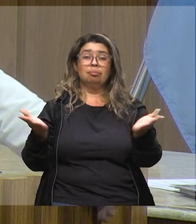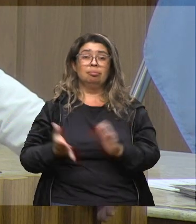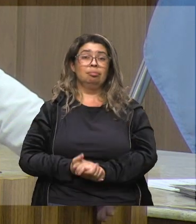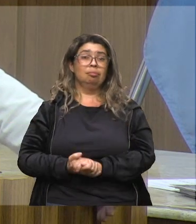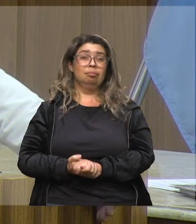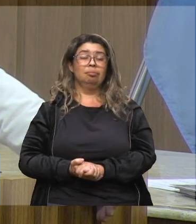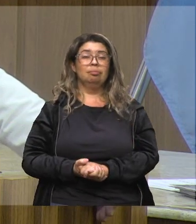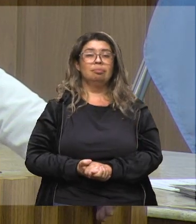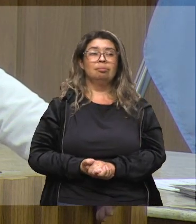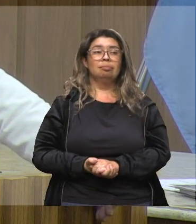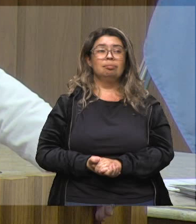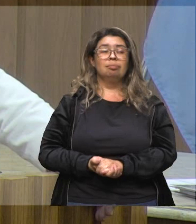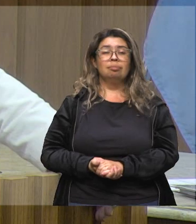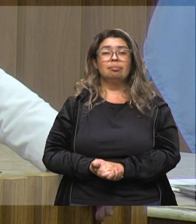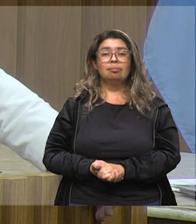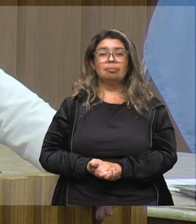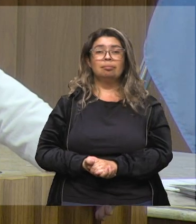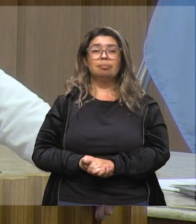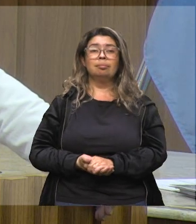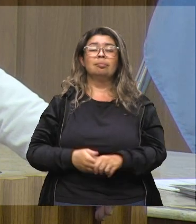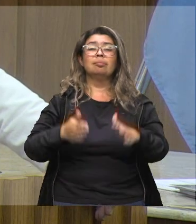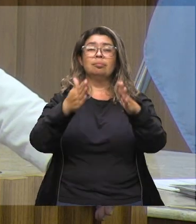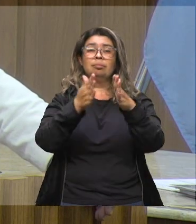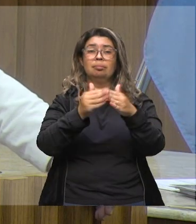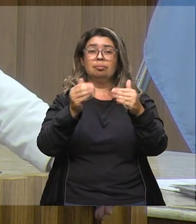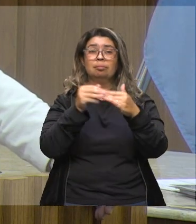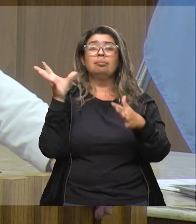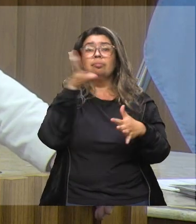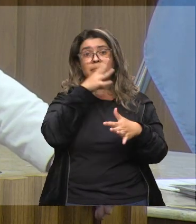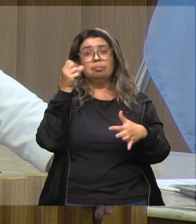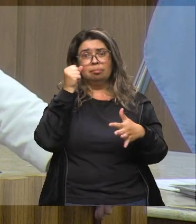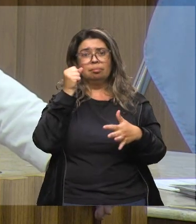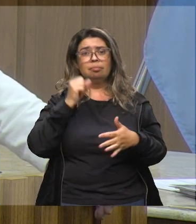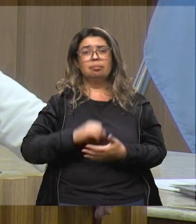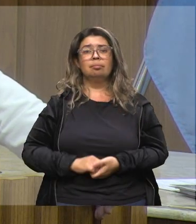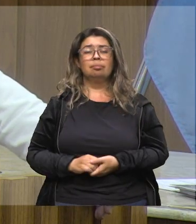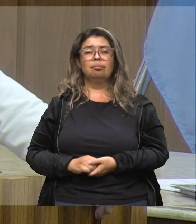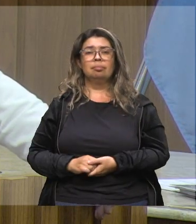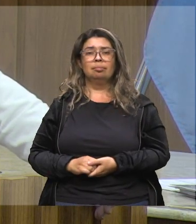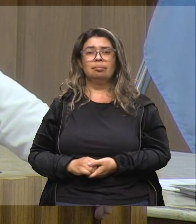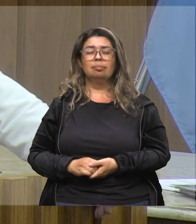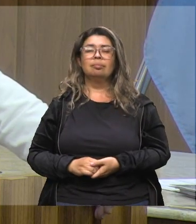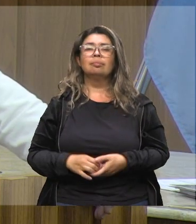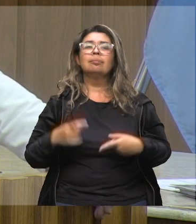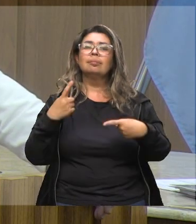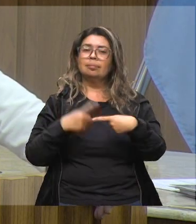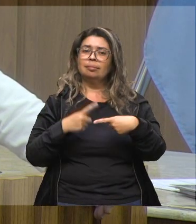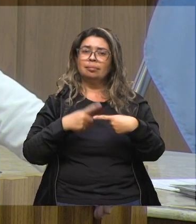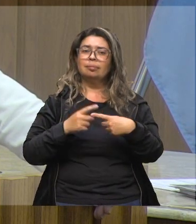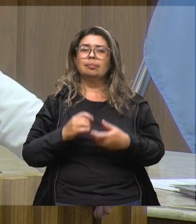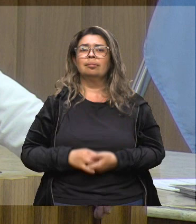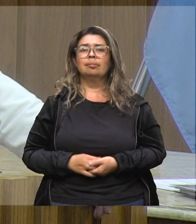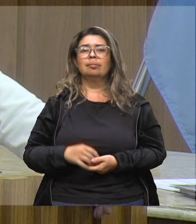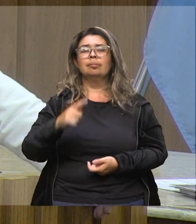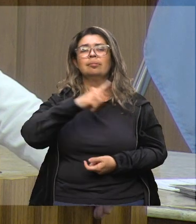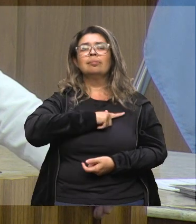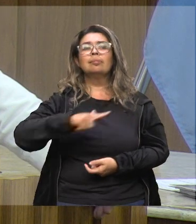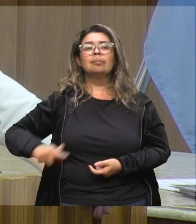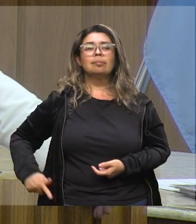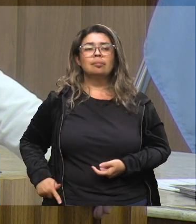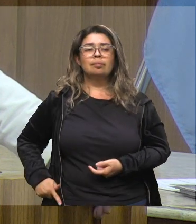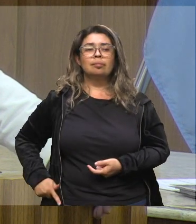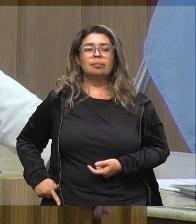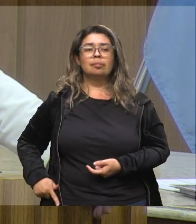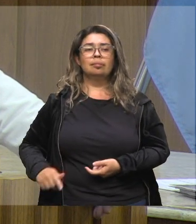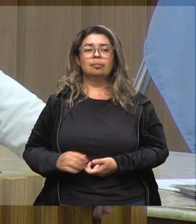Então, a gente solicita a urgência aí, tendo em vista que o governador também é da área